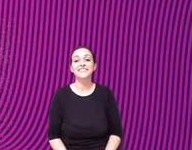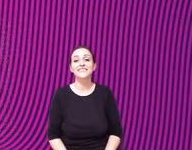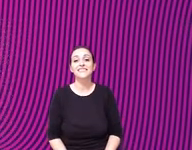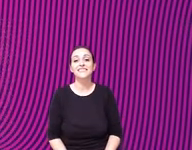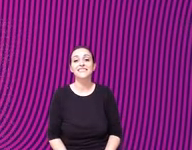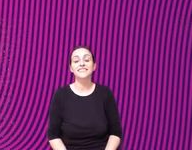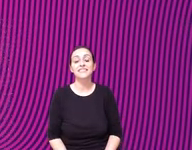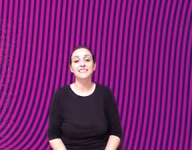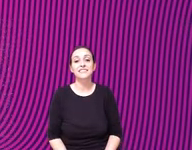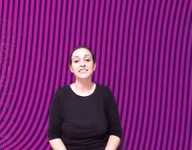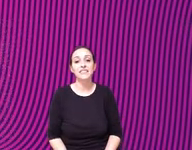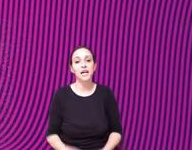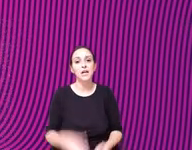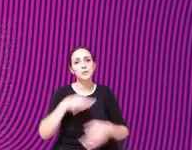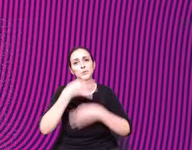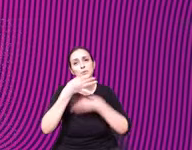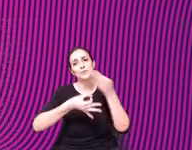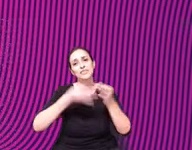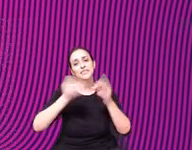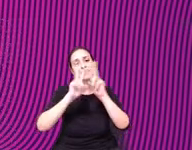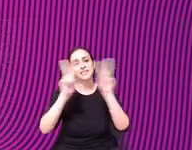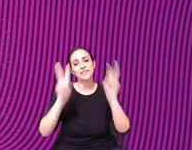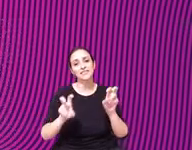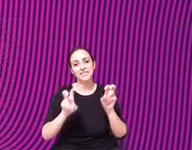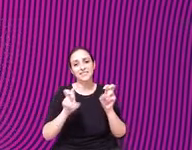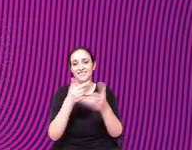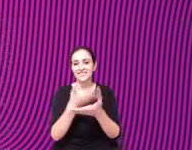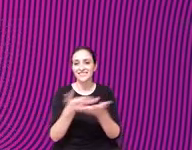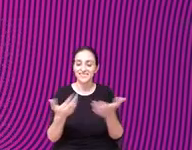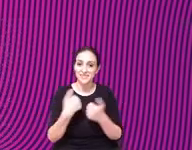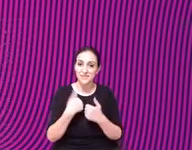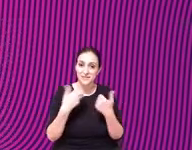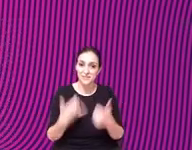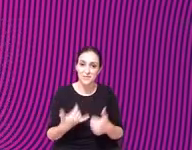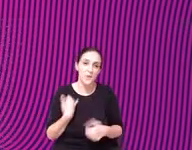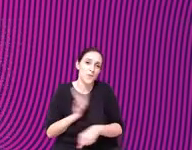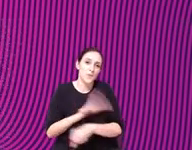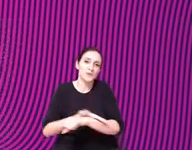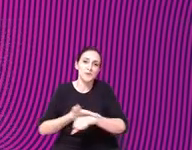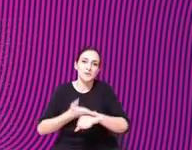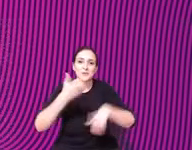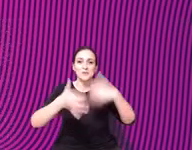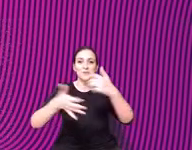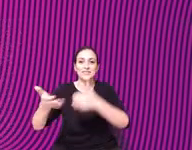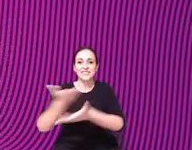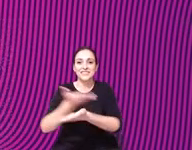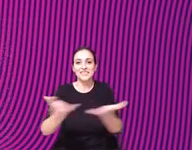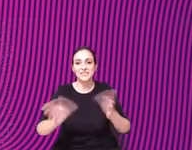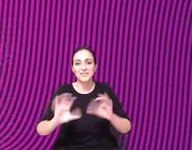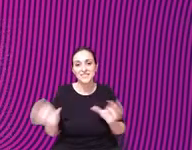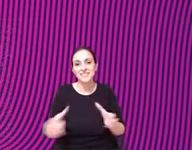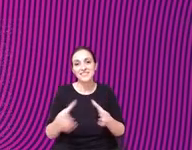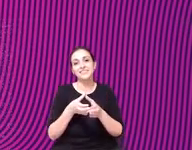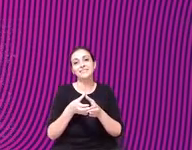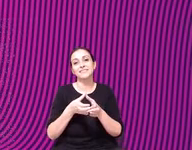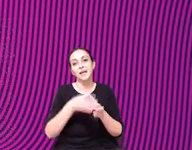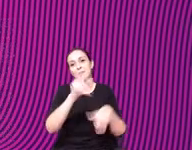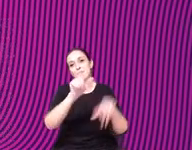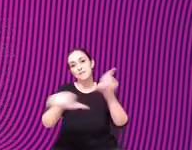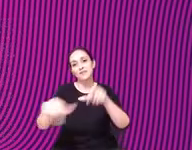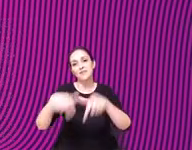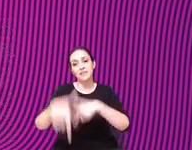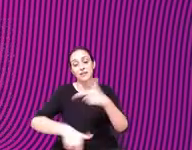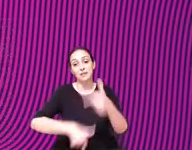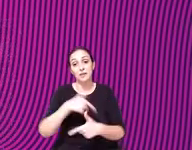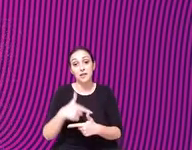Não, é só um comentário a respeito do que a Maria Fernanda disse, né? Eu costumo dizer para o nosso time aí, para o pessoal que a gente trabalha,